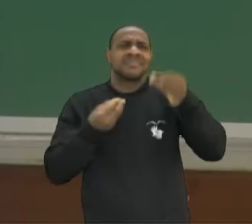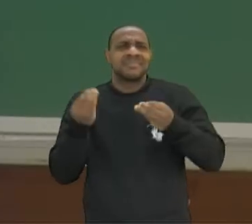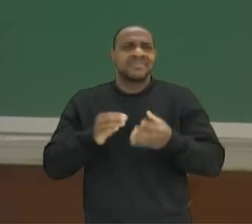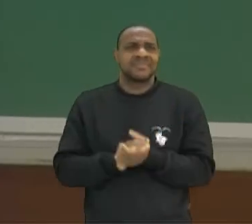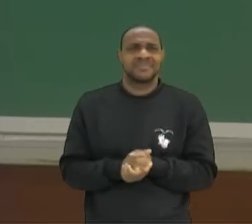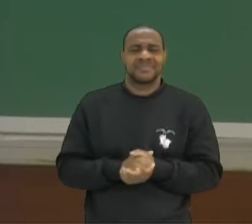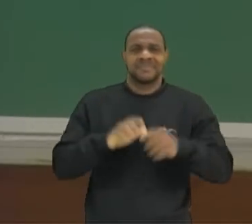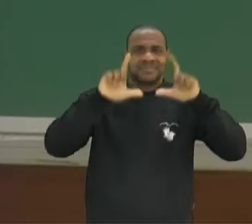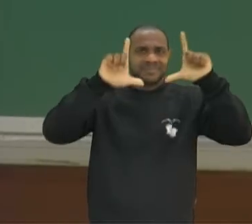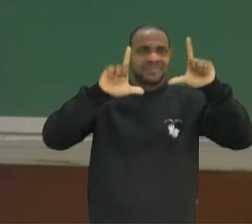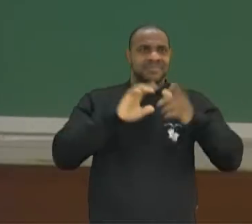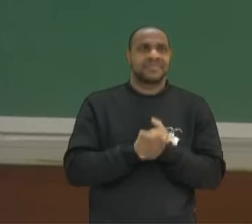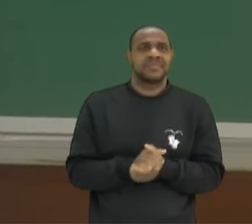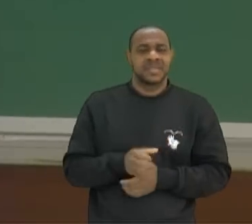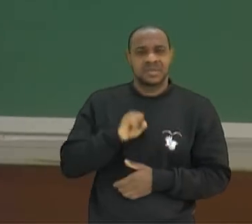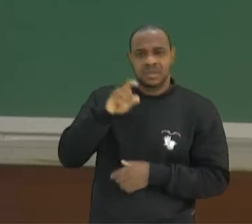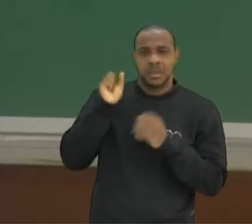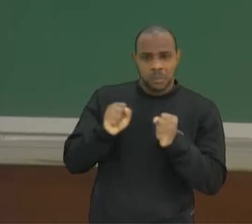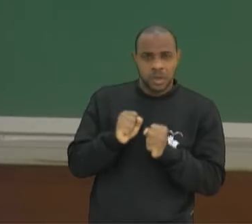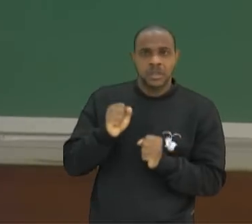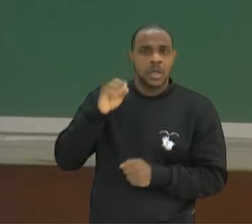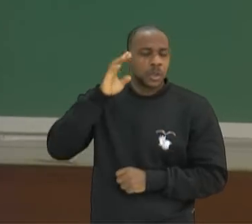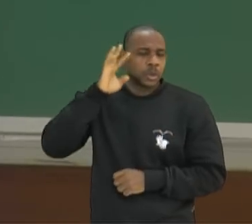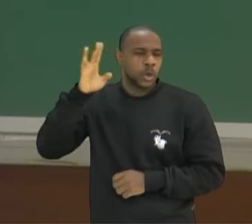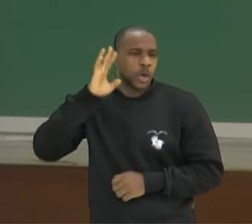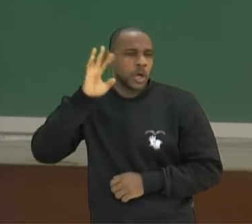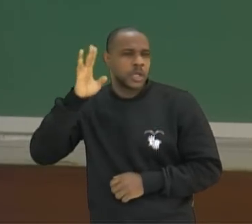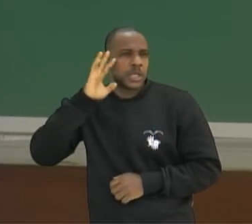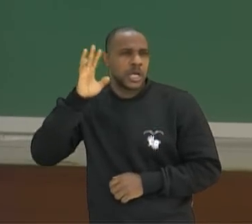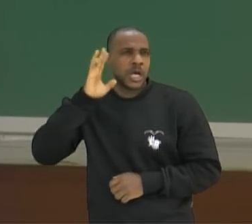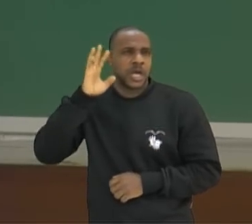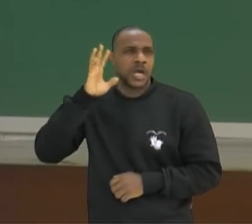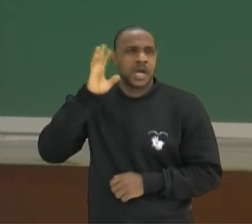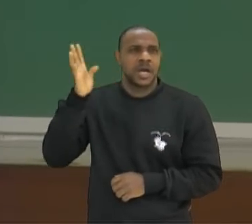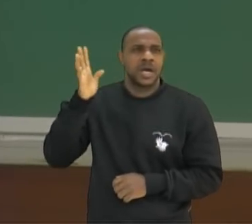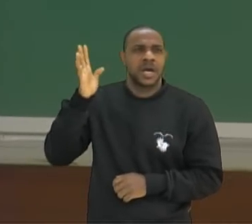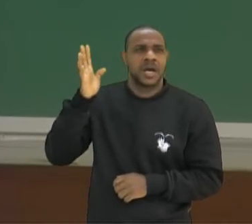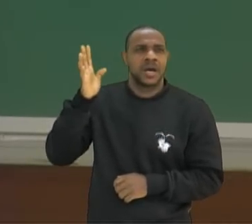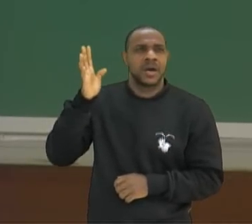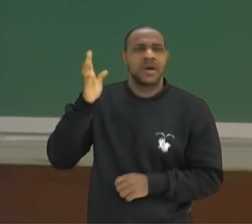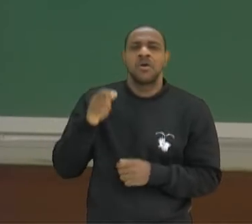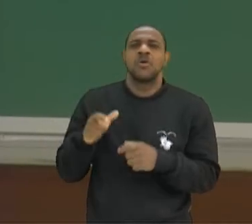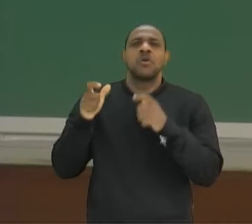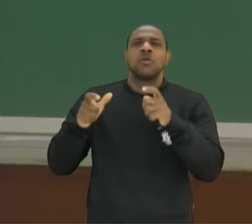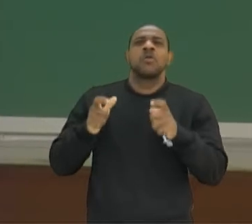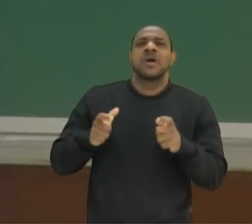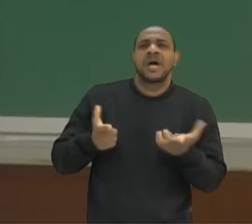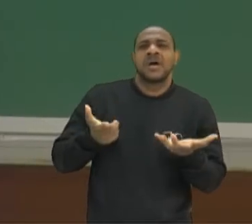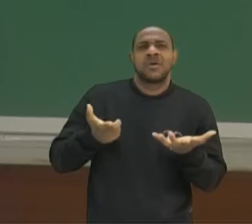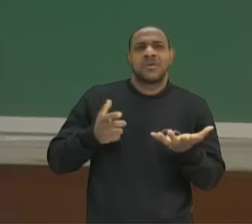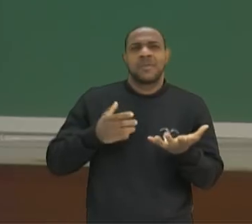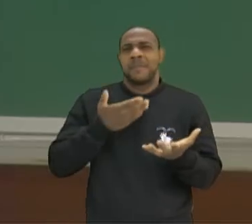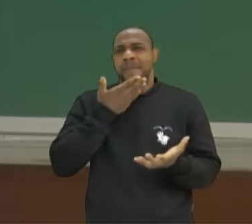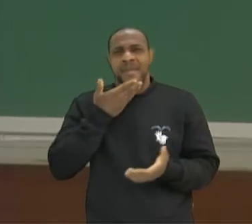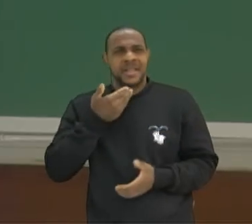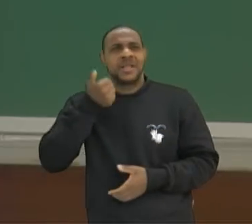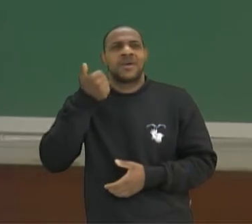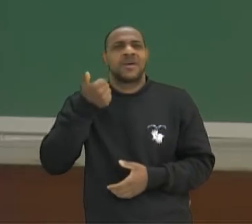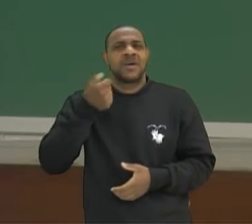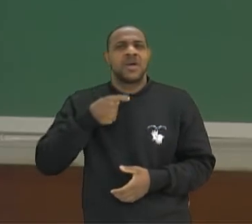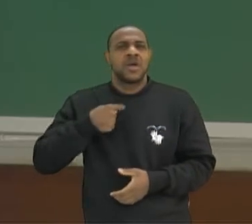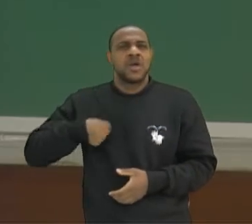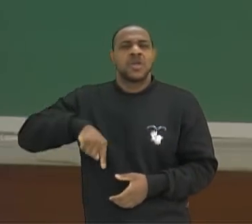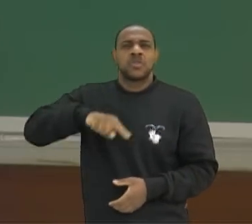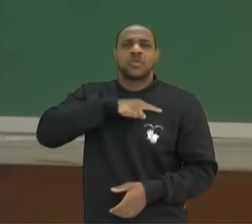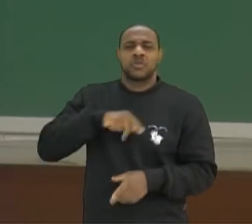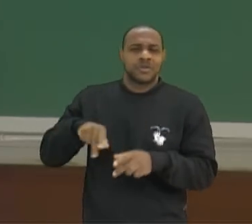A primeira aqui. Se você pode sonhar por um local melhor, né? Onde todos os